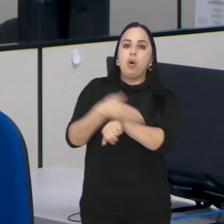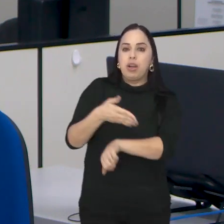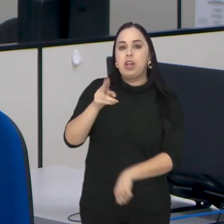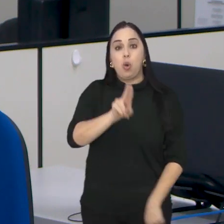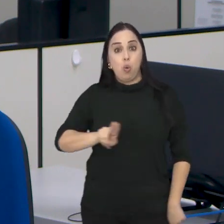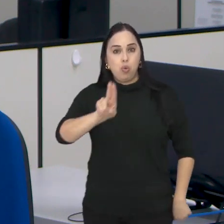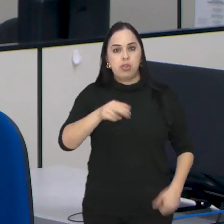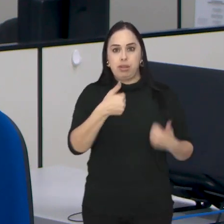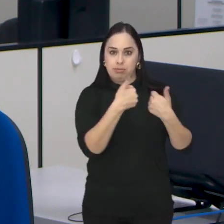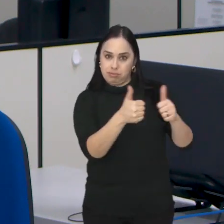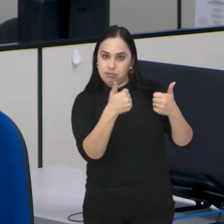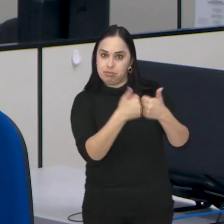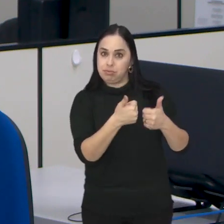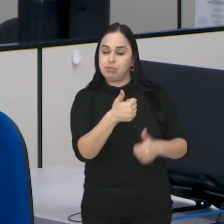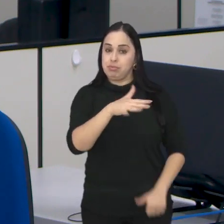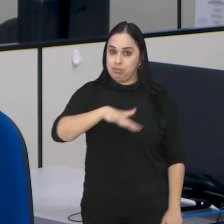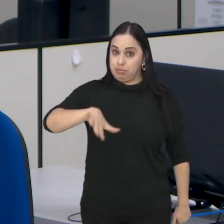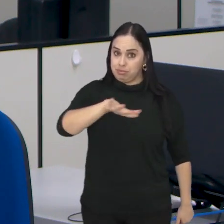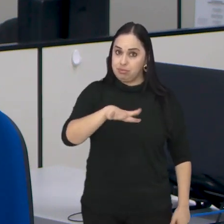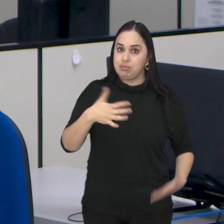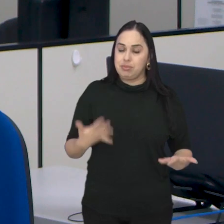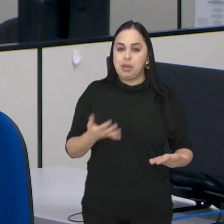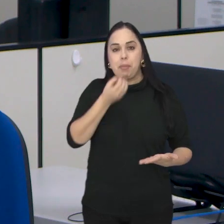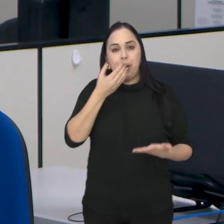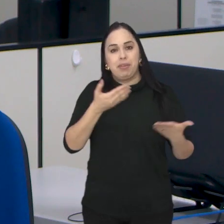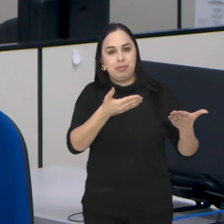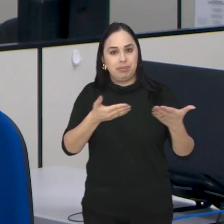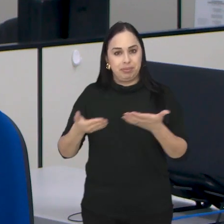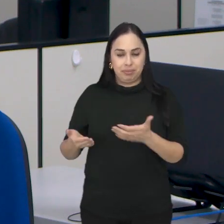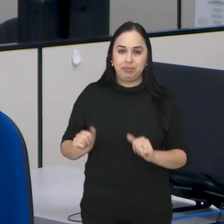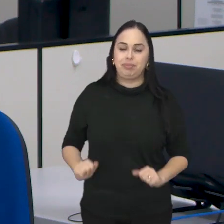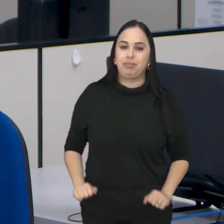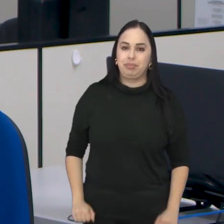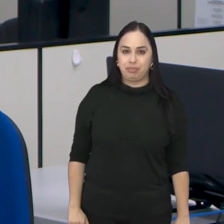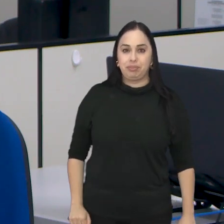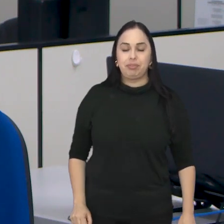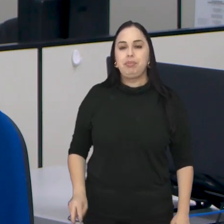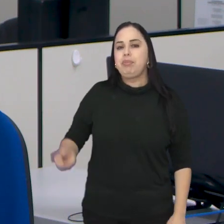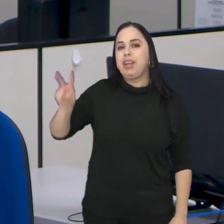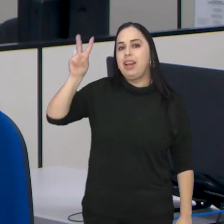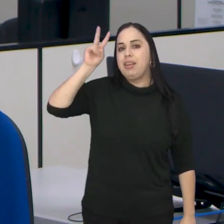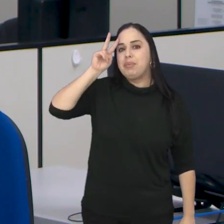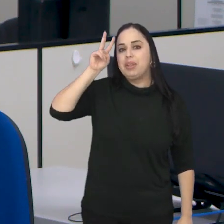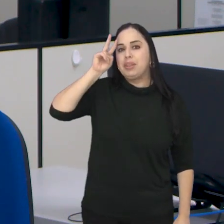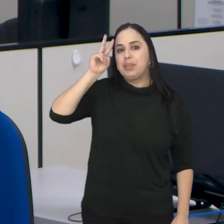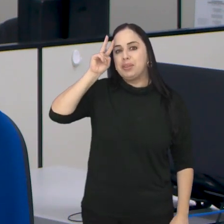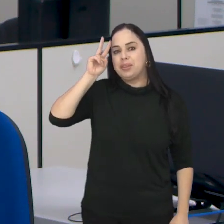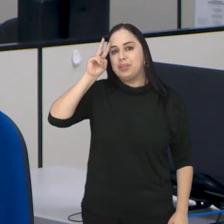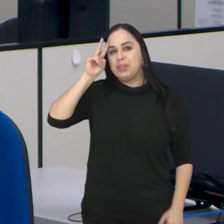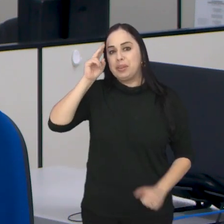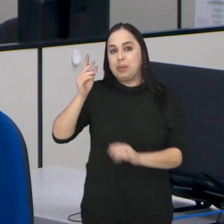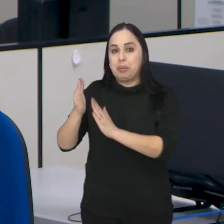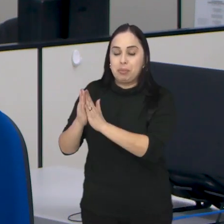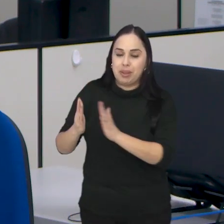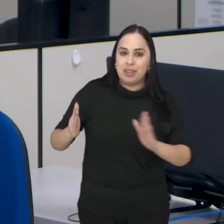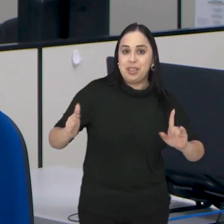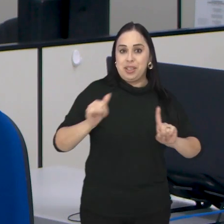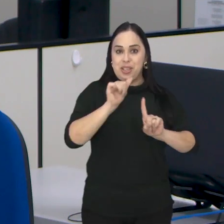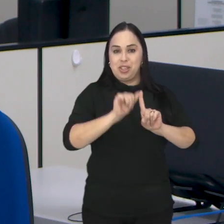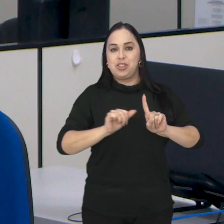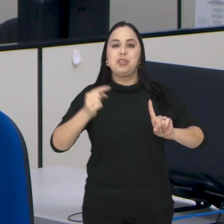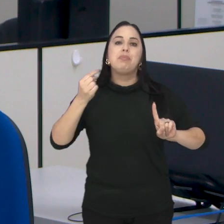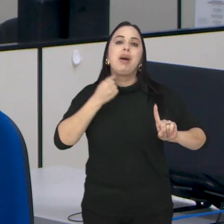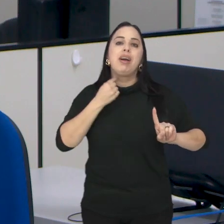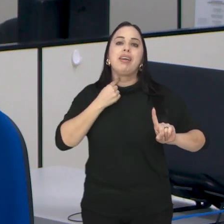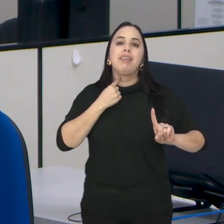do transporte público aqui na cidade. Seja você muito bem-vindo. E lembrando, durante todo este mês, a